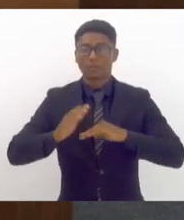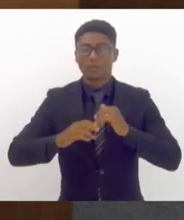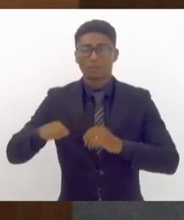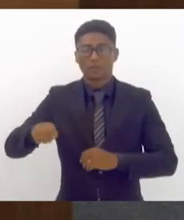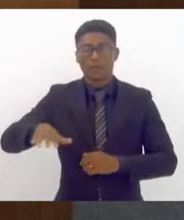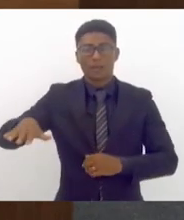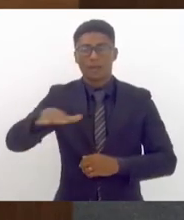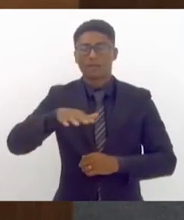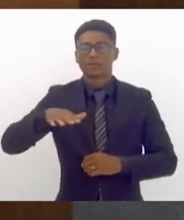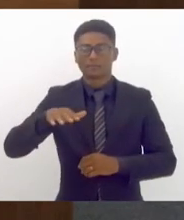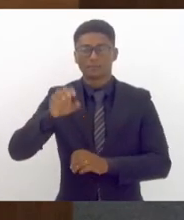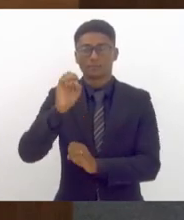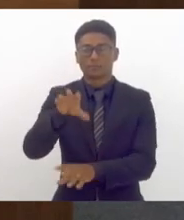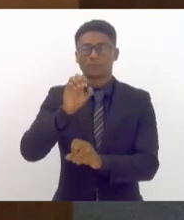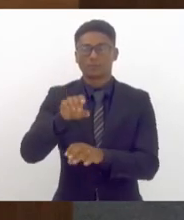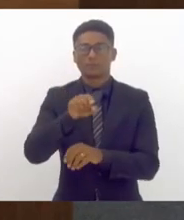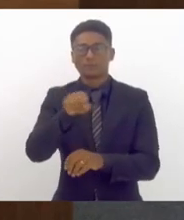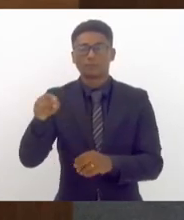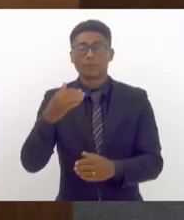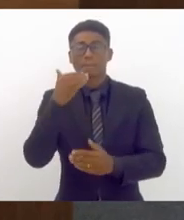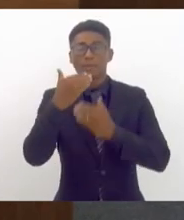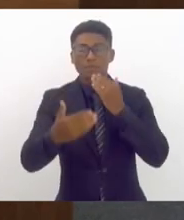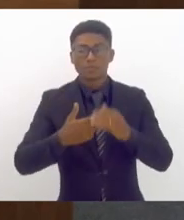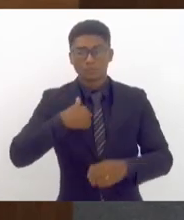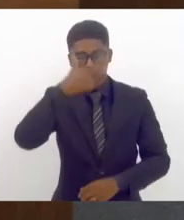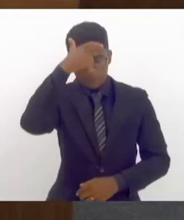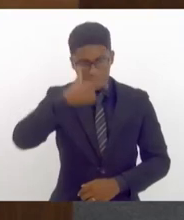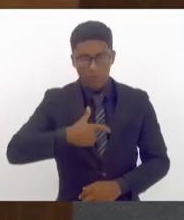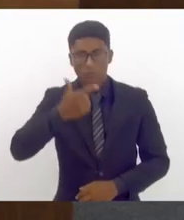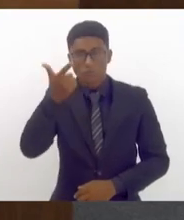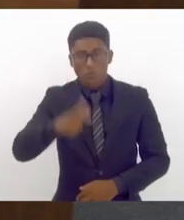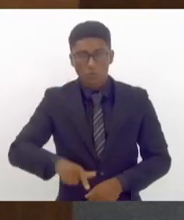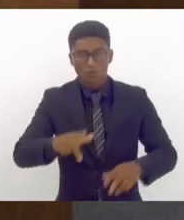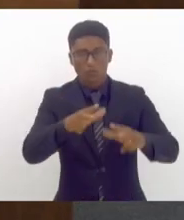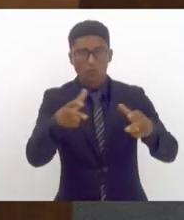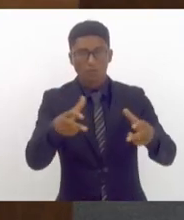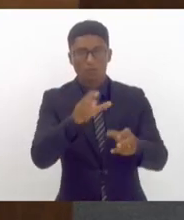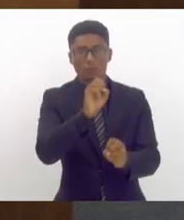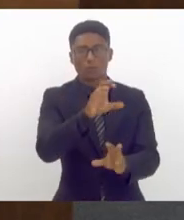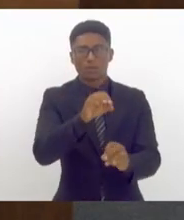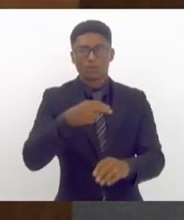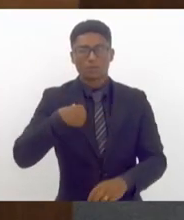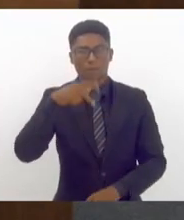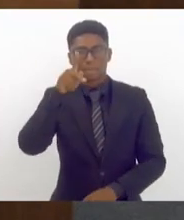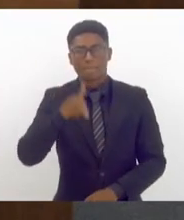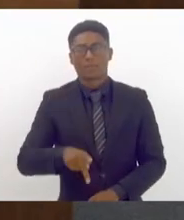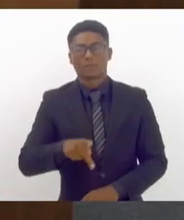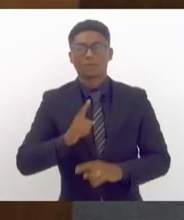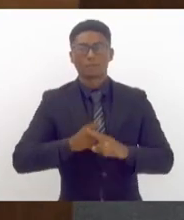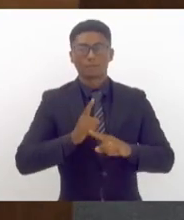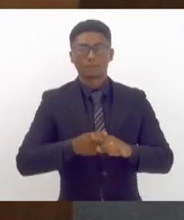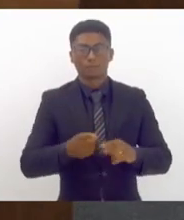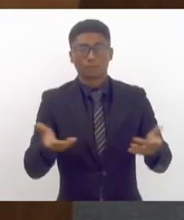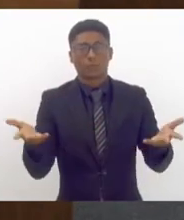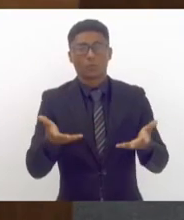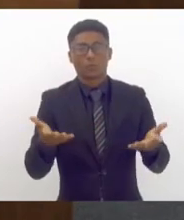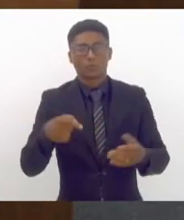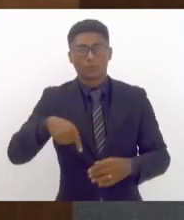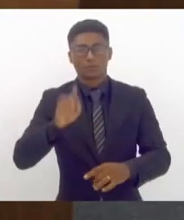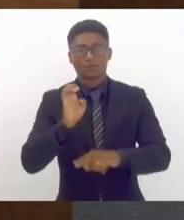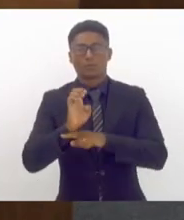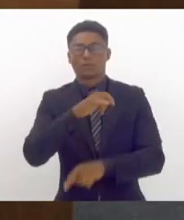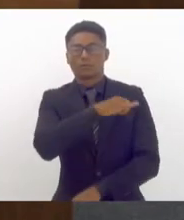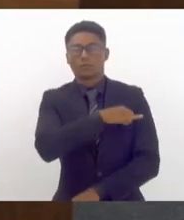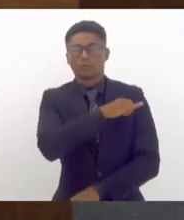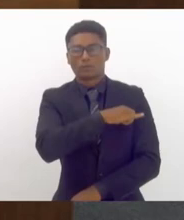educação, pedindo a nossa recondução à presidência da Comissão de Educação. Porque, infelizmente, hoje, o Estado do Rio de Janeiro